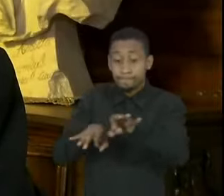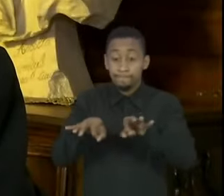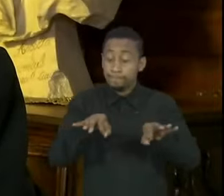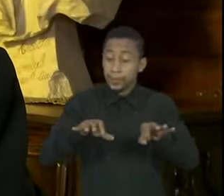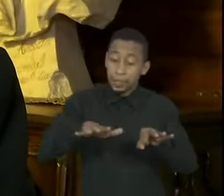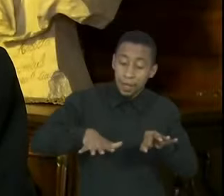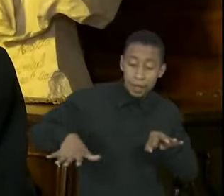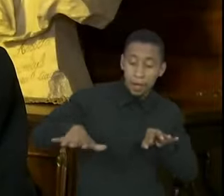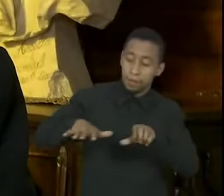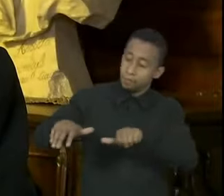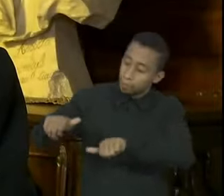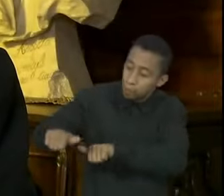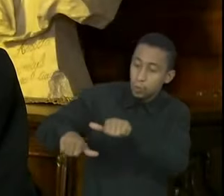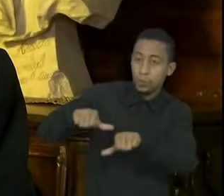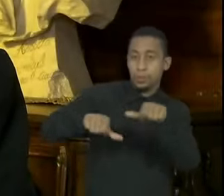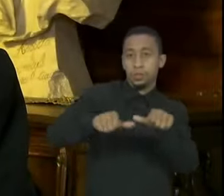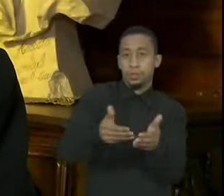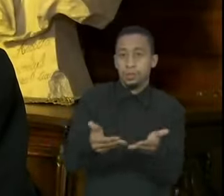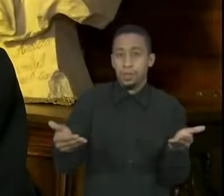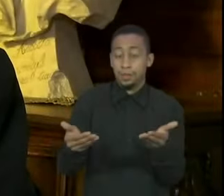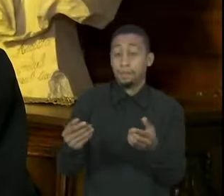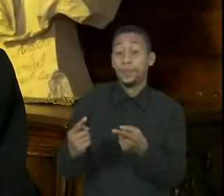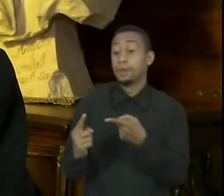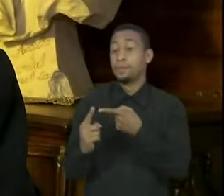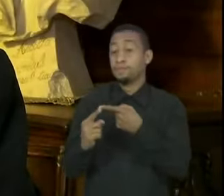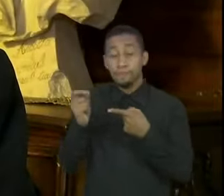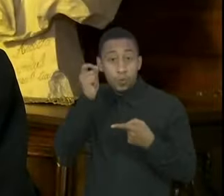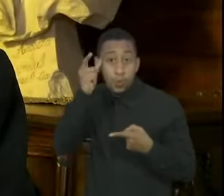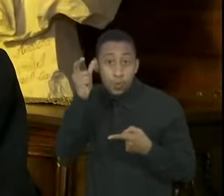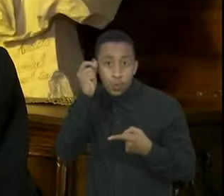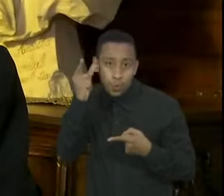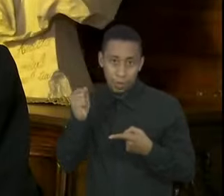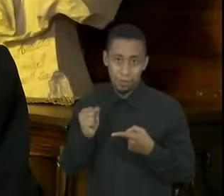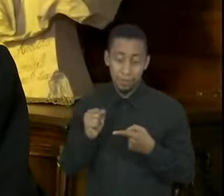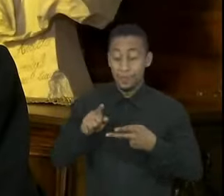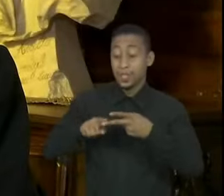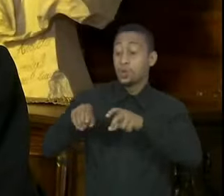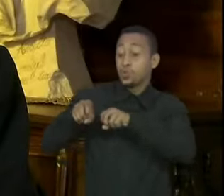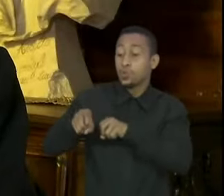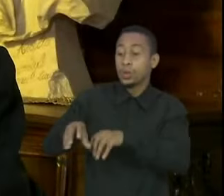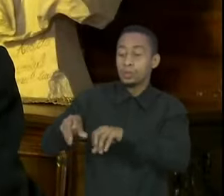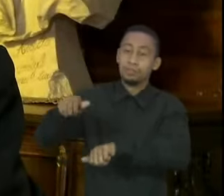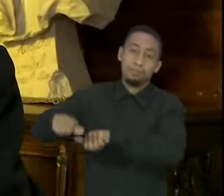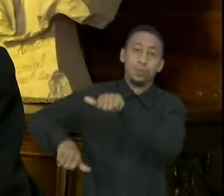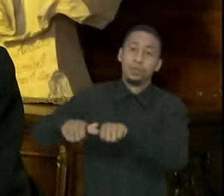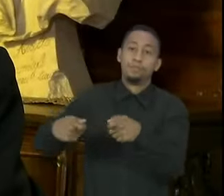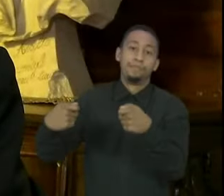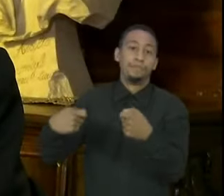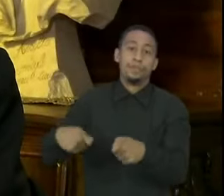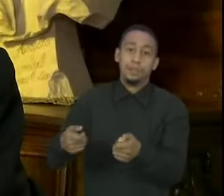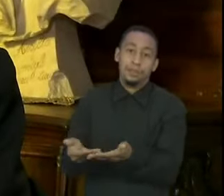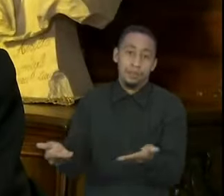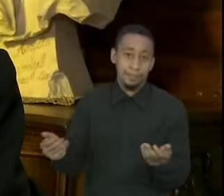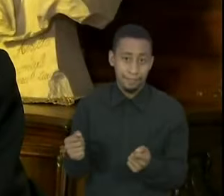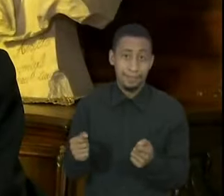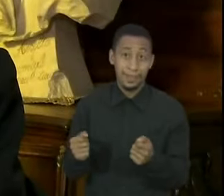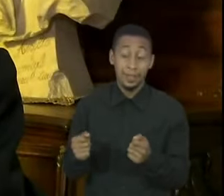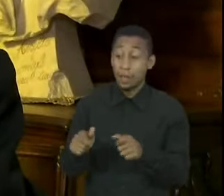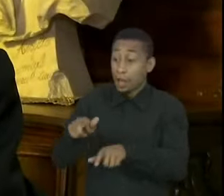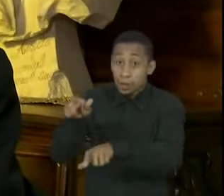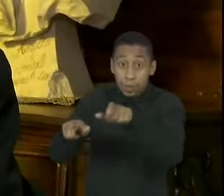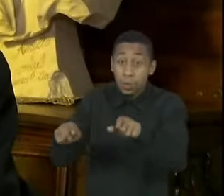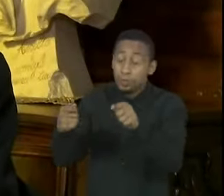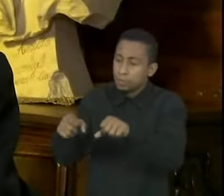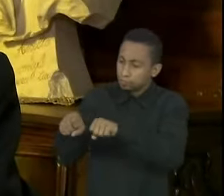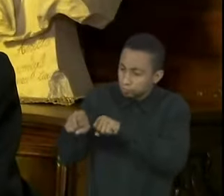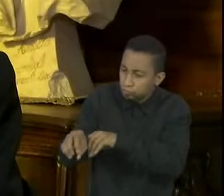haver uma mudança primeiro cultural na educação é a pessoa precisa ter uma